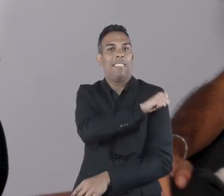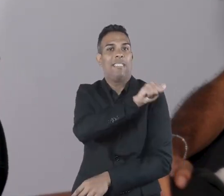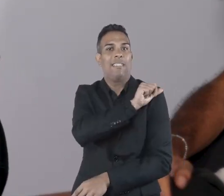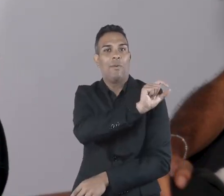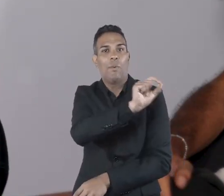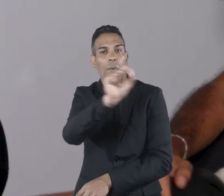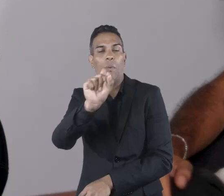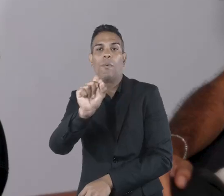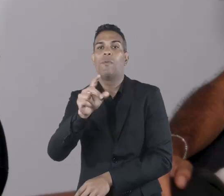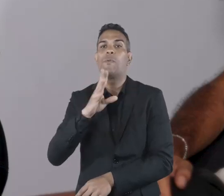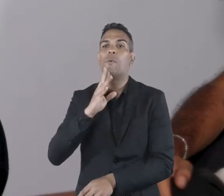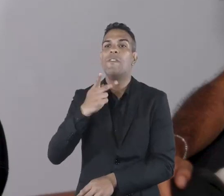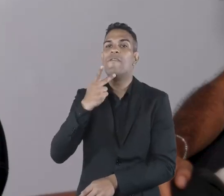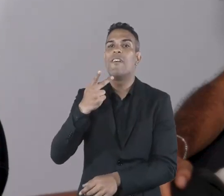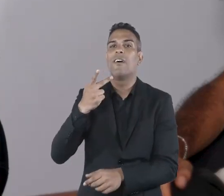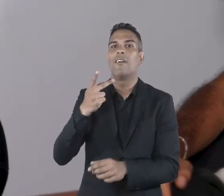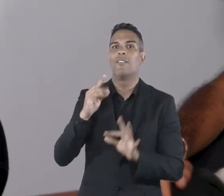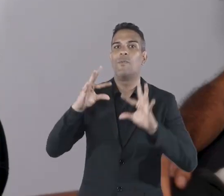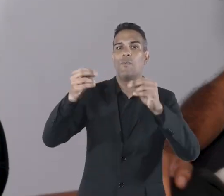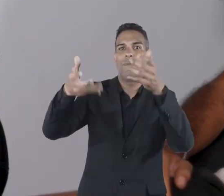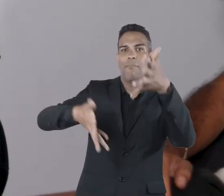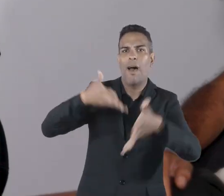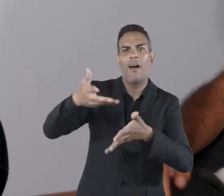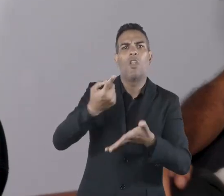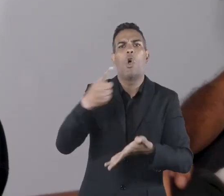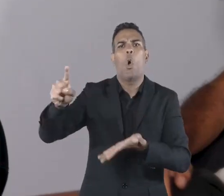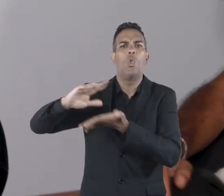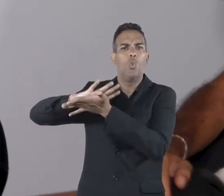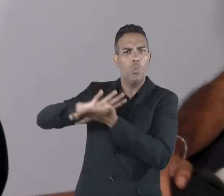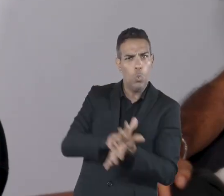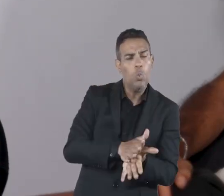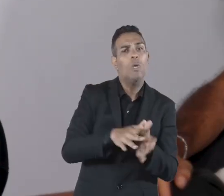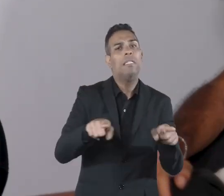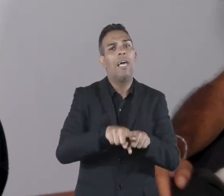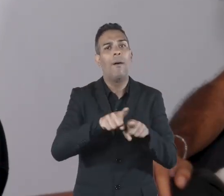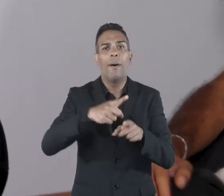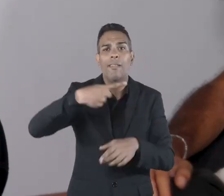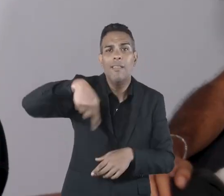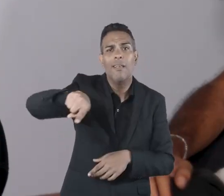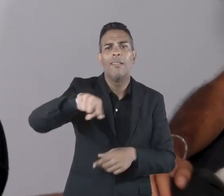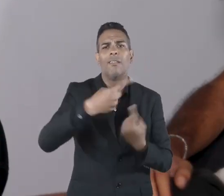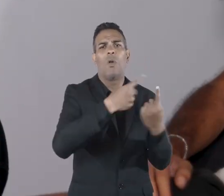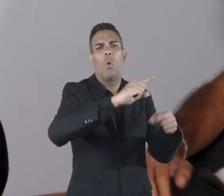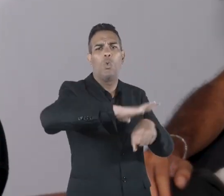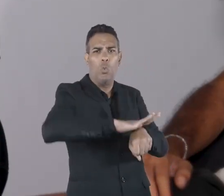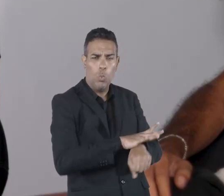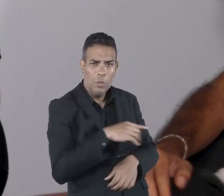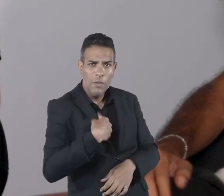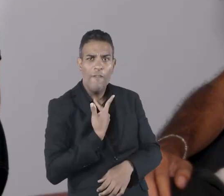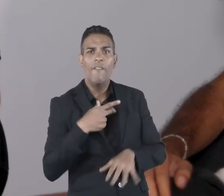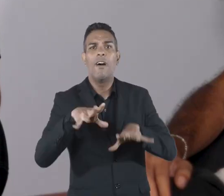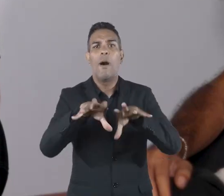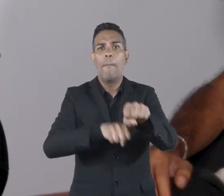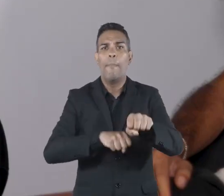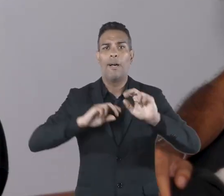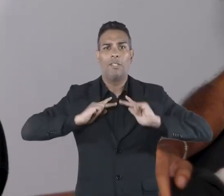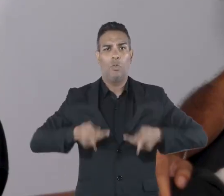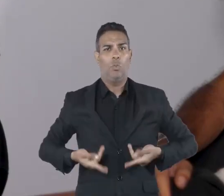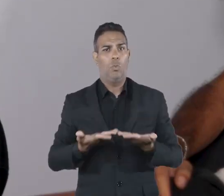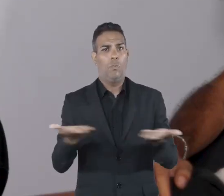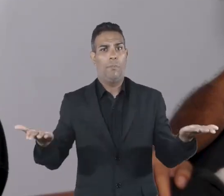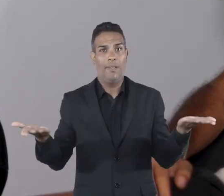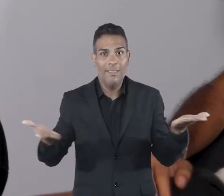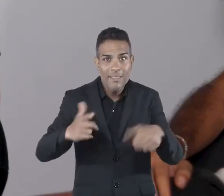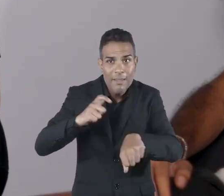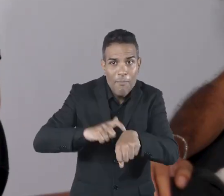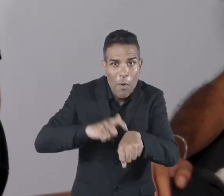para descobrir o Rio através de outras perspectivas, para poder falar de cultura antirracista e para poder, então, é uma formação